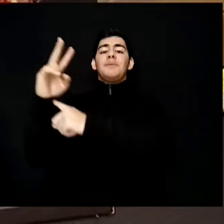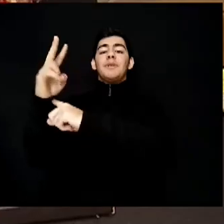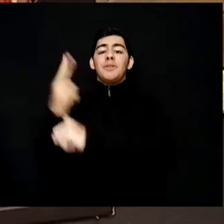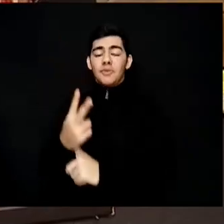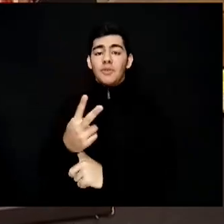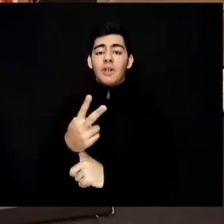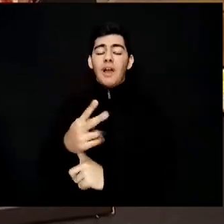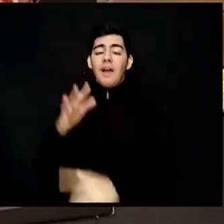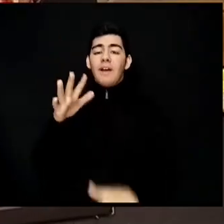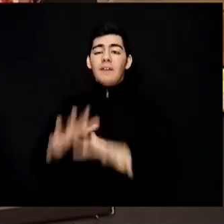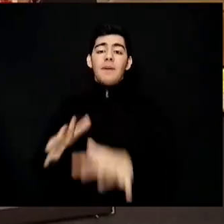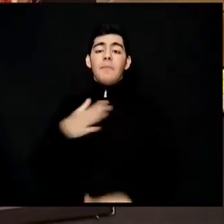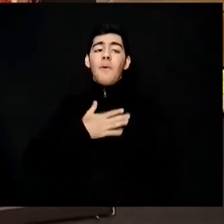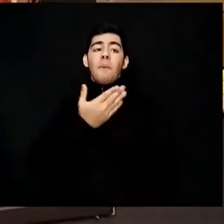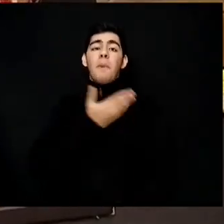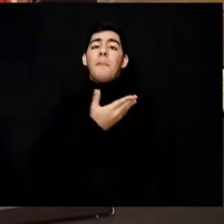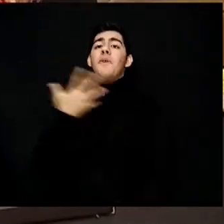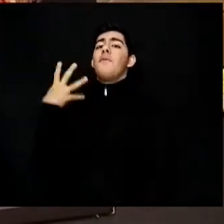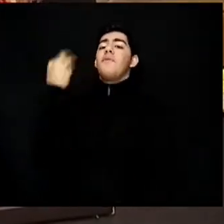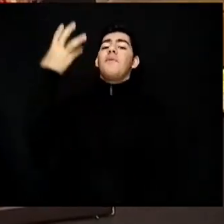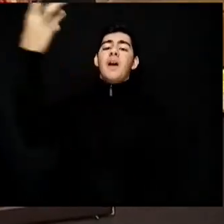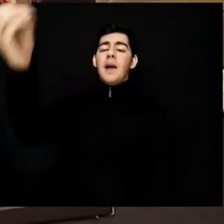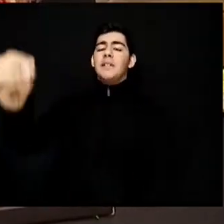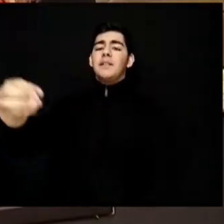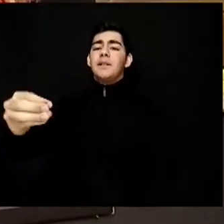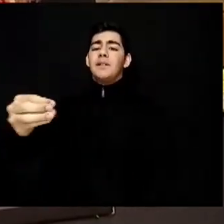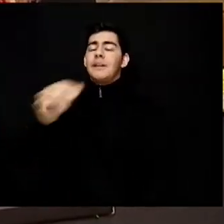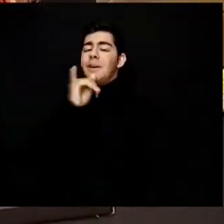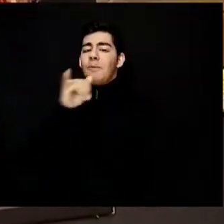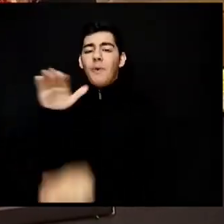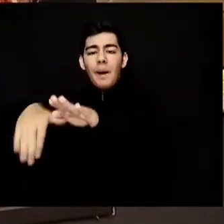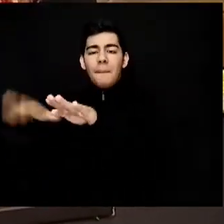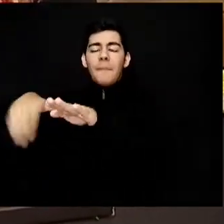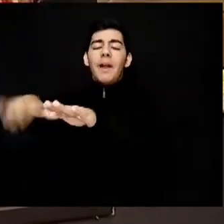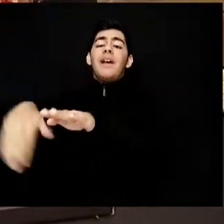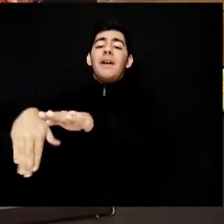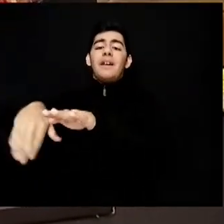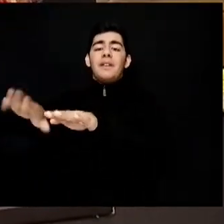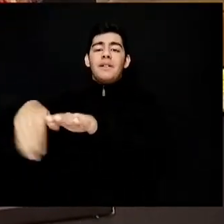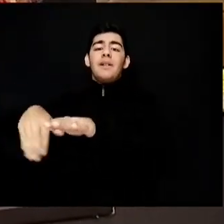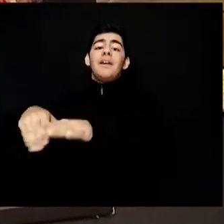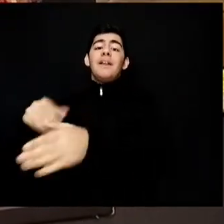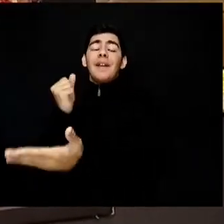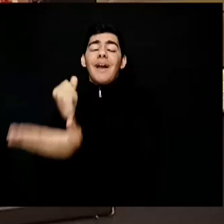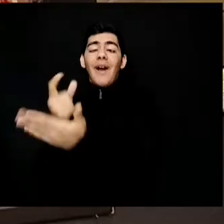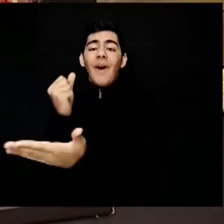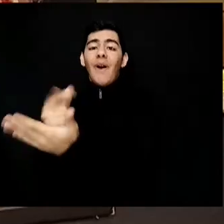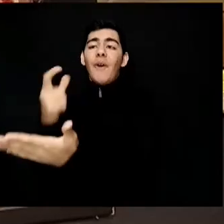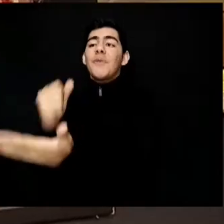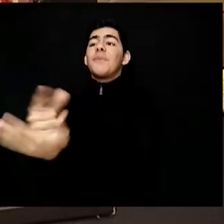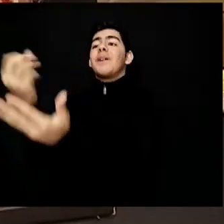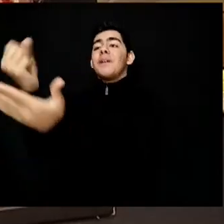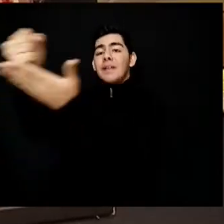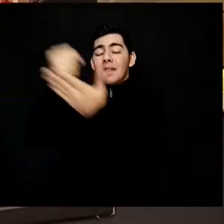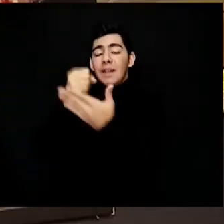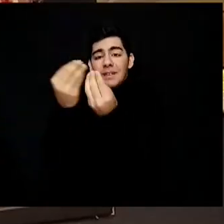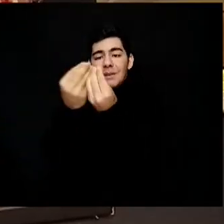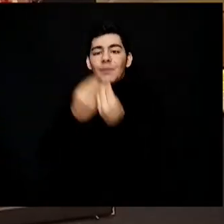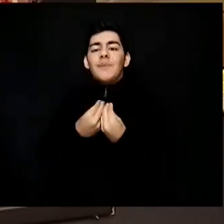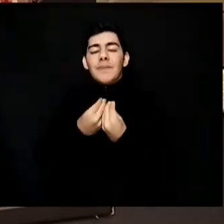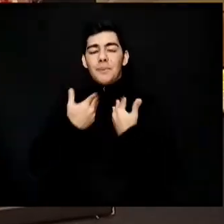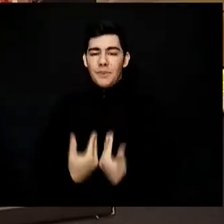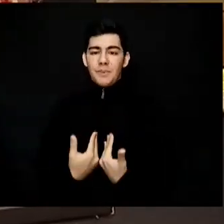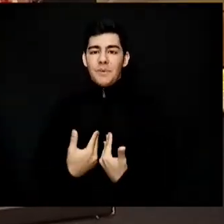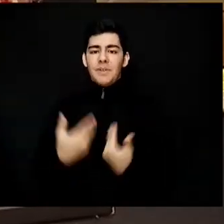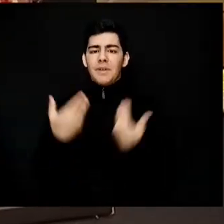vai pesquisando, vai em feira, compra às vezes na praia, e aí a gente vai descobrindo formatos